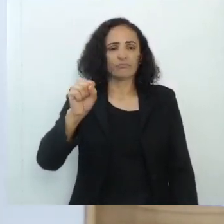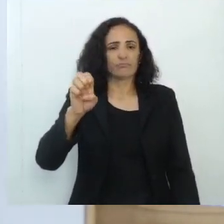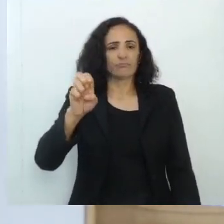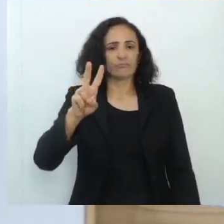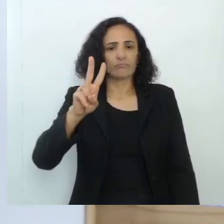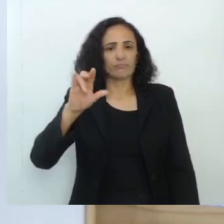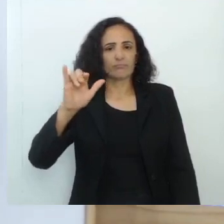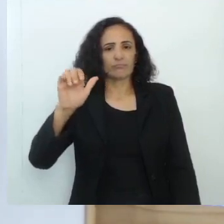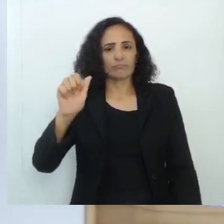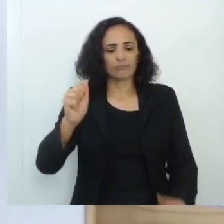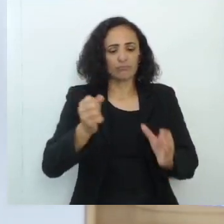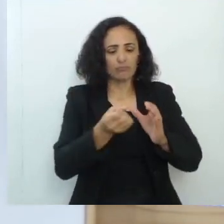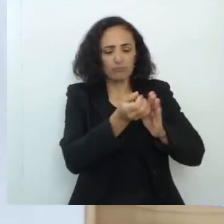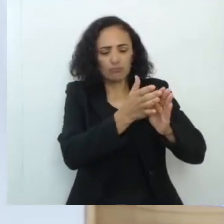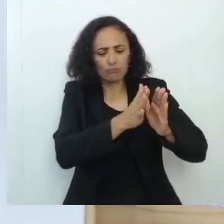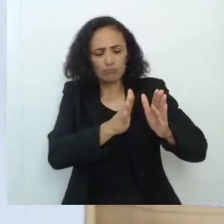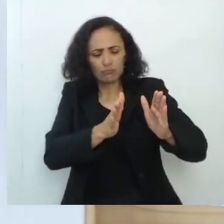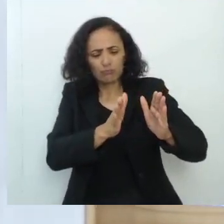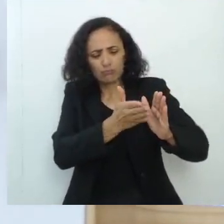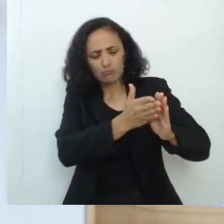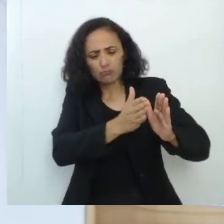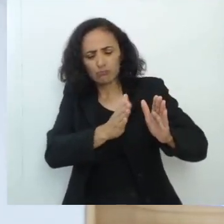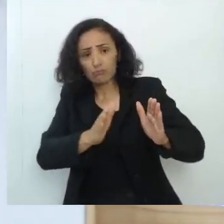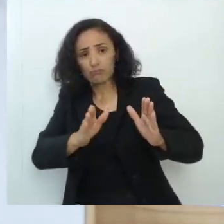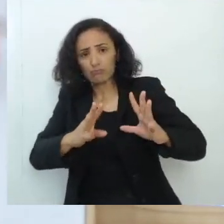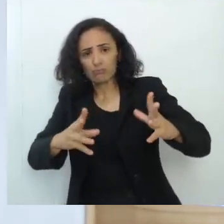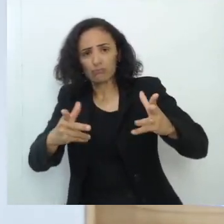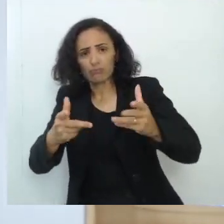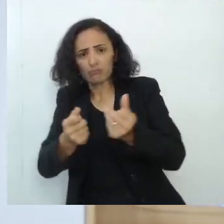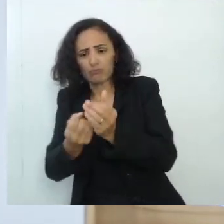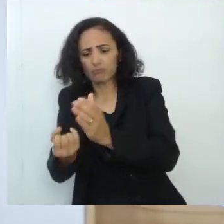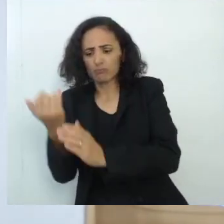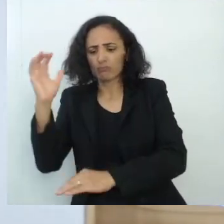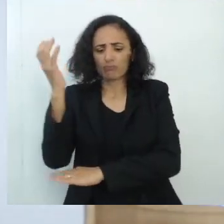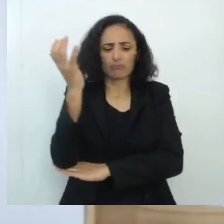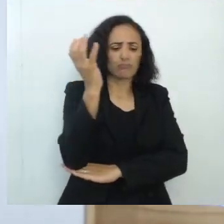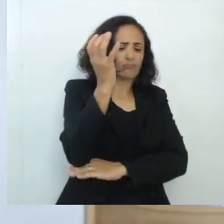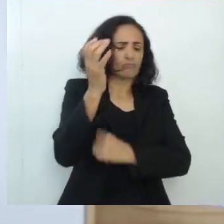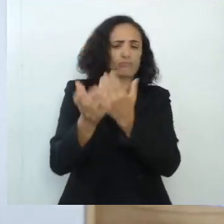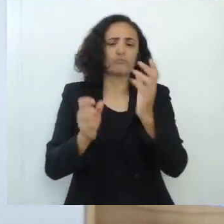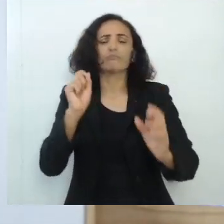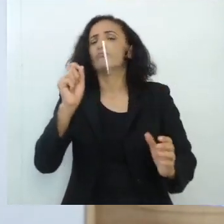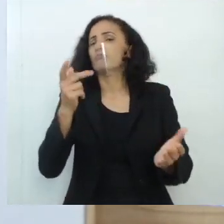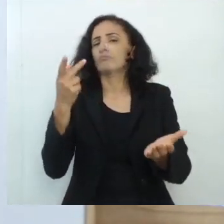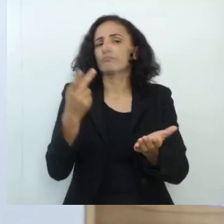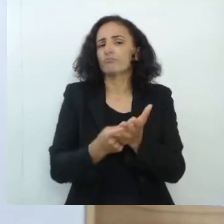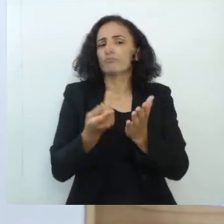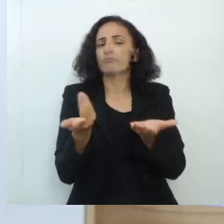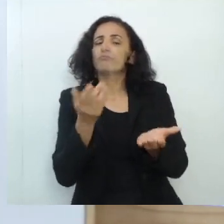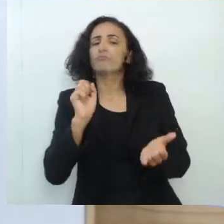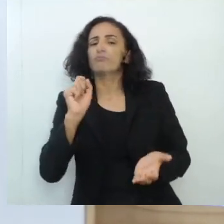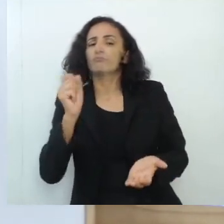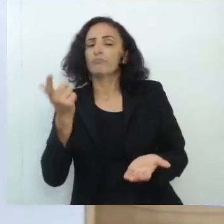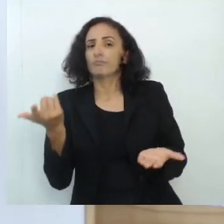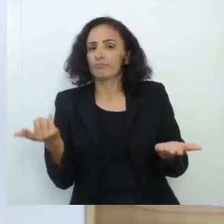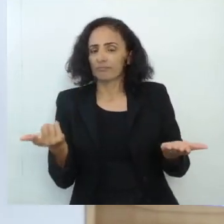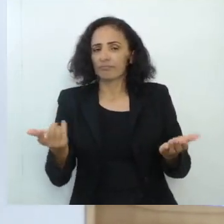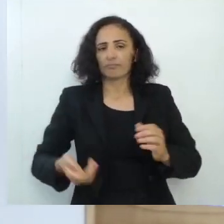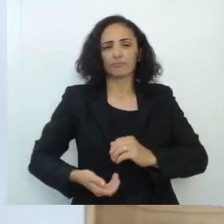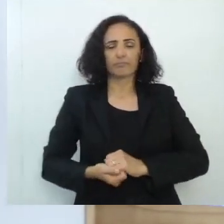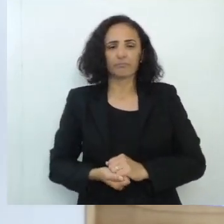fotossíntese. A seiva elaborada é aquela seiva que é produzida na fotossíntese. Sabe por que ela tem o nome de elaborada? Porque ela